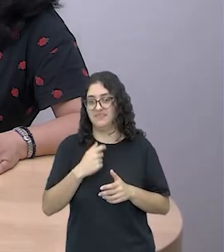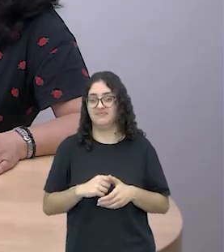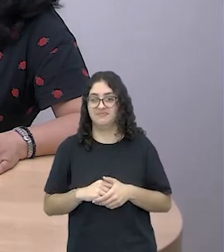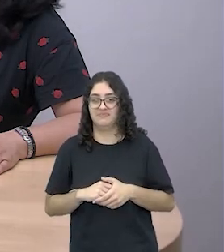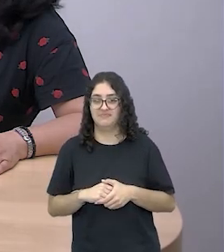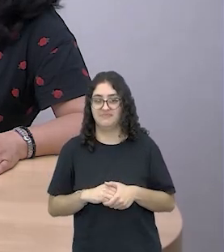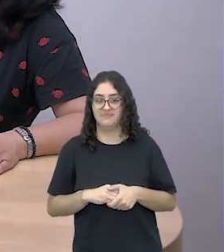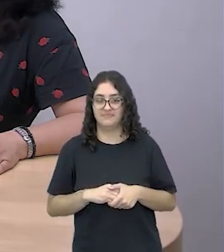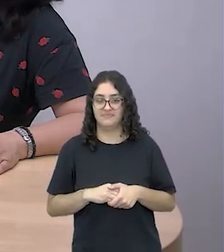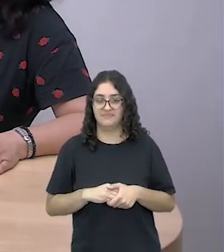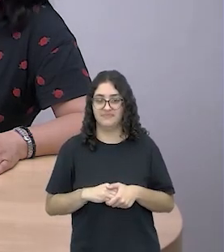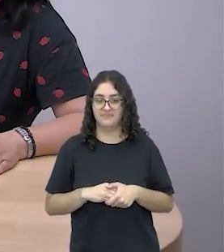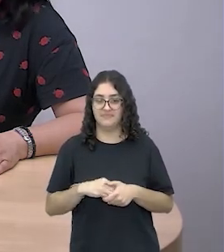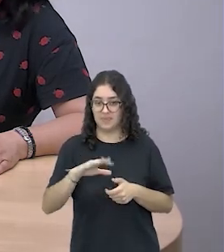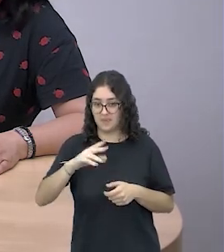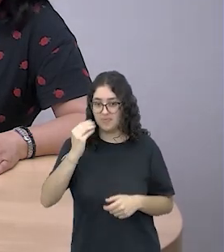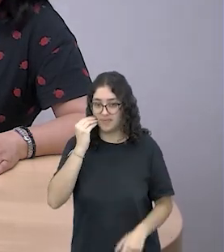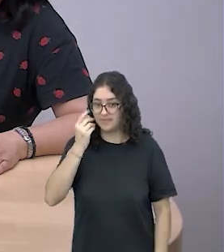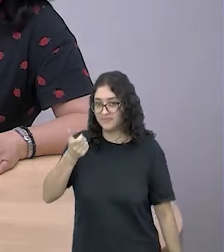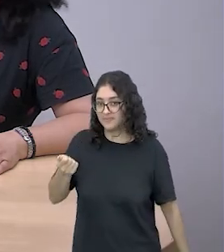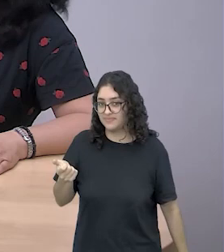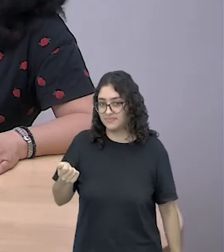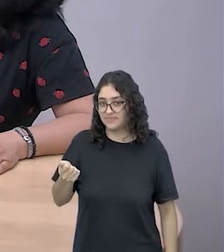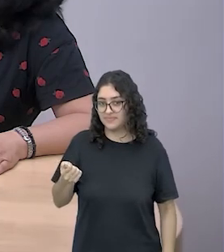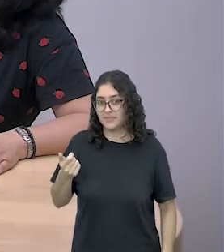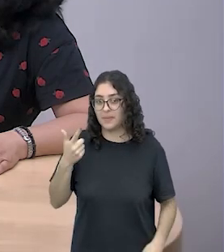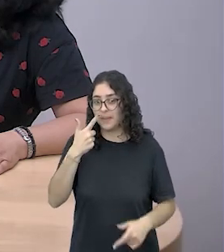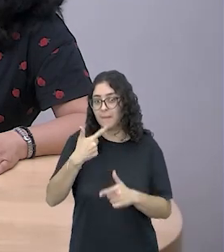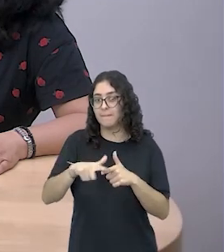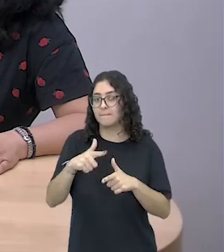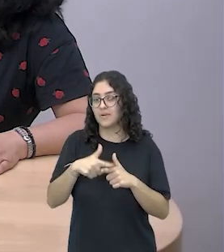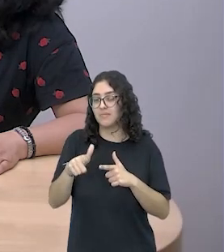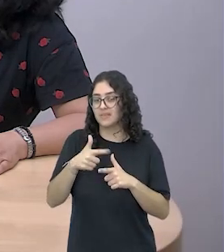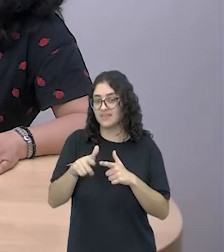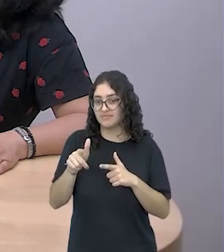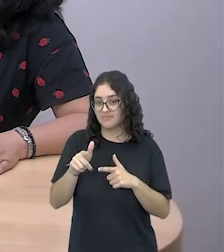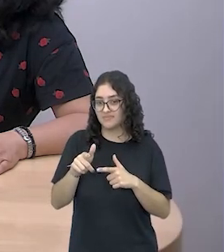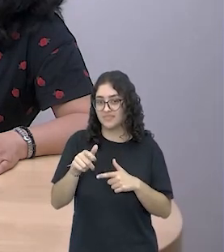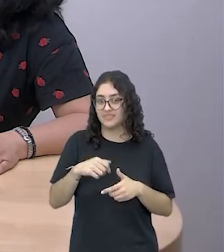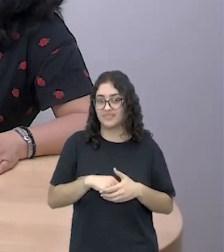Eita. Deixa eu voltar aqui. Tá com um probleminha aqui?